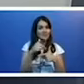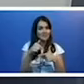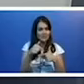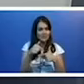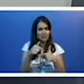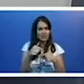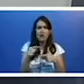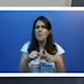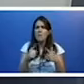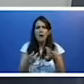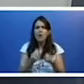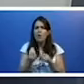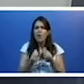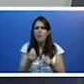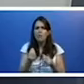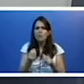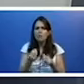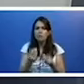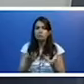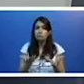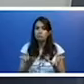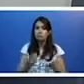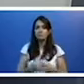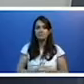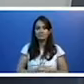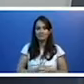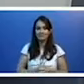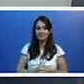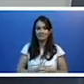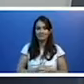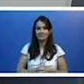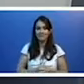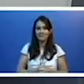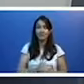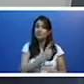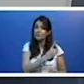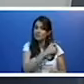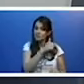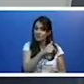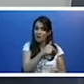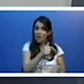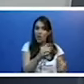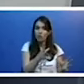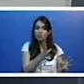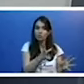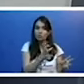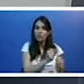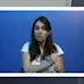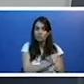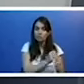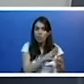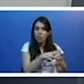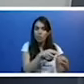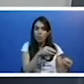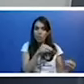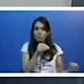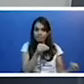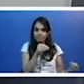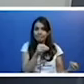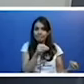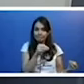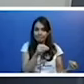que o que vai acontecer quando a gente dividir tudo por 17? Esse 17 aqui, ele vai sumir. Então, eu posso colocar apenas assim,